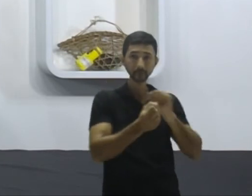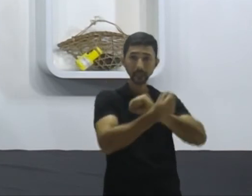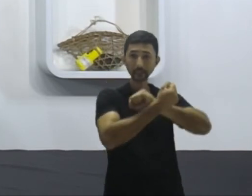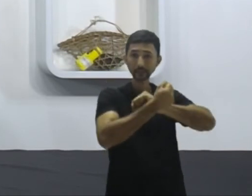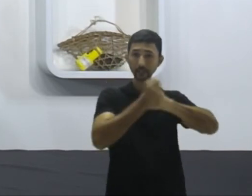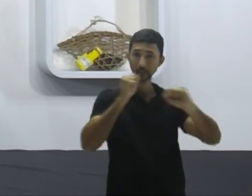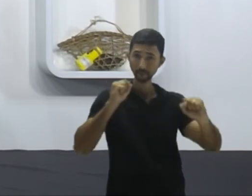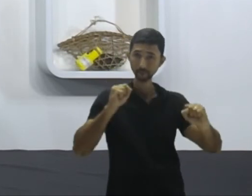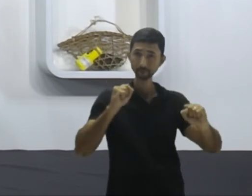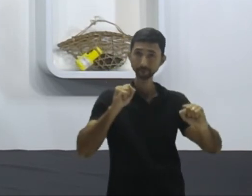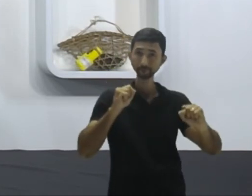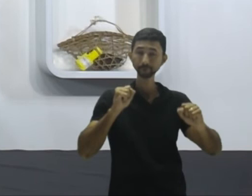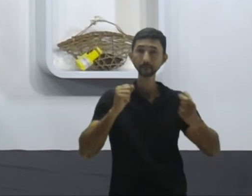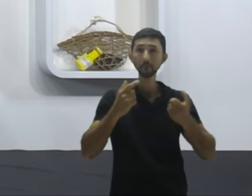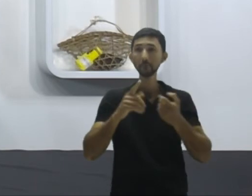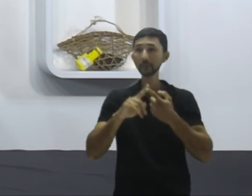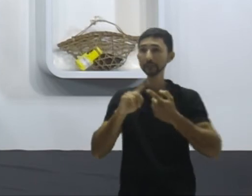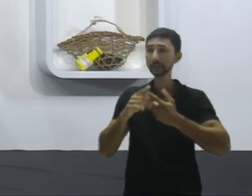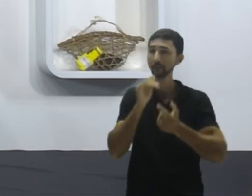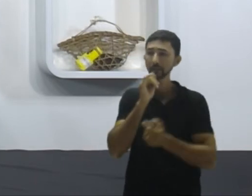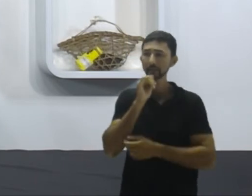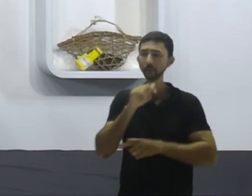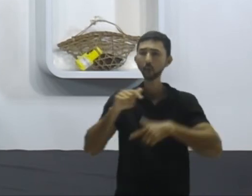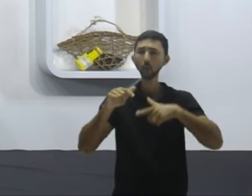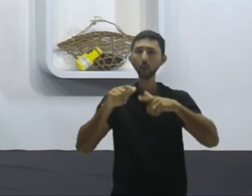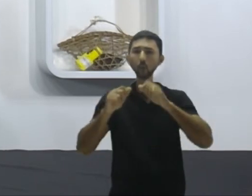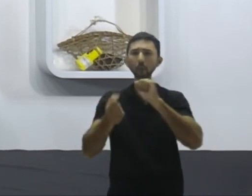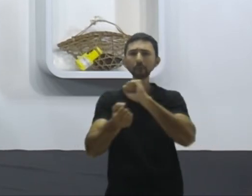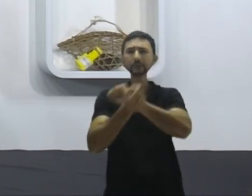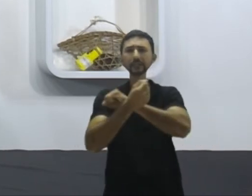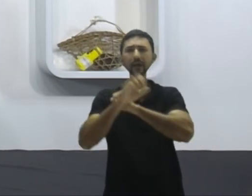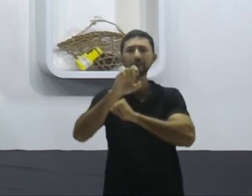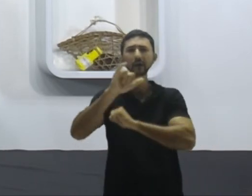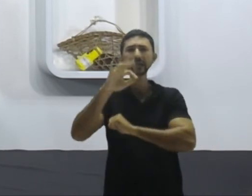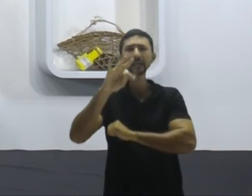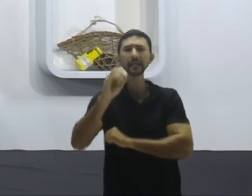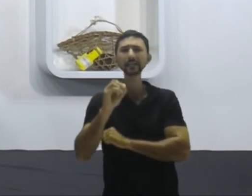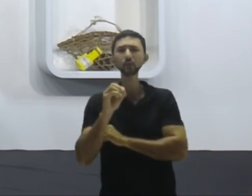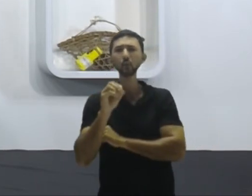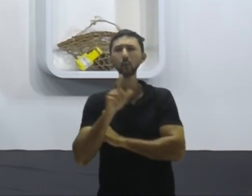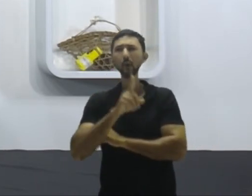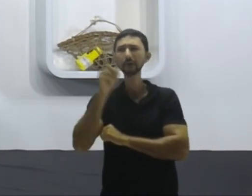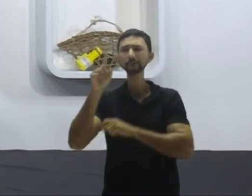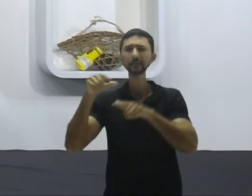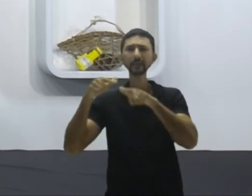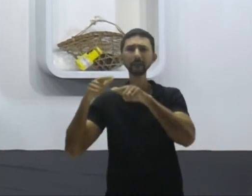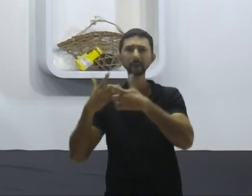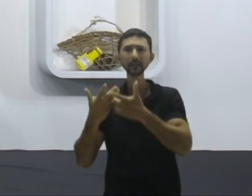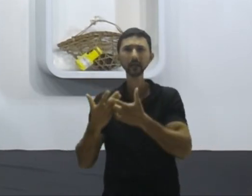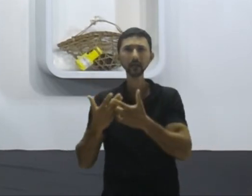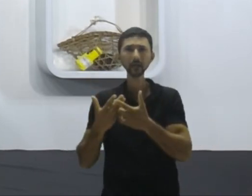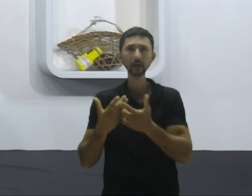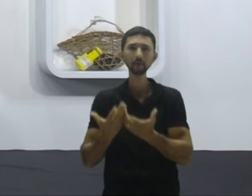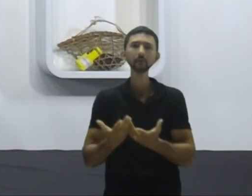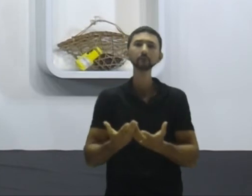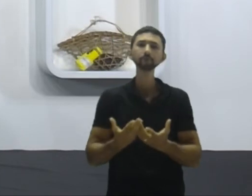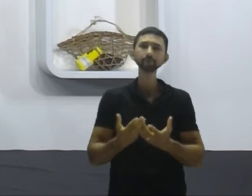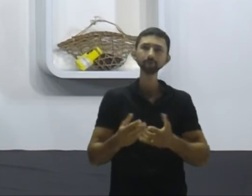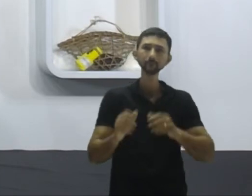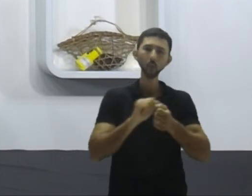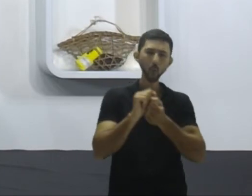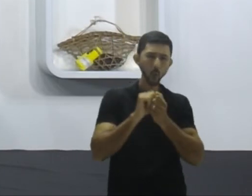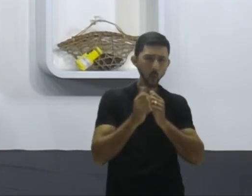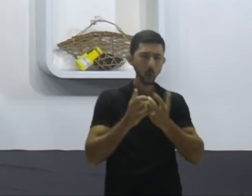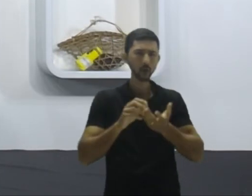do que um escravo do eito, por exemplo, né? O senhor, em algumas ocasiões, chegava a se afeiçoar a esse